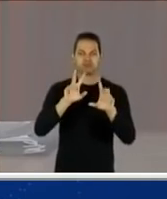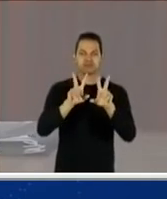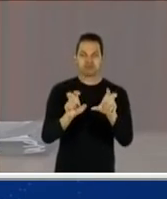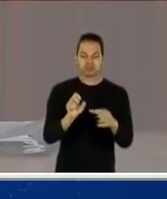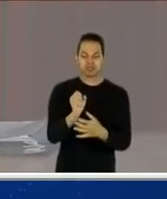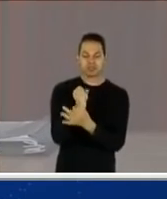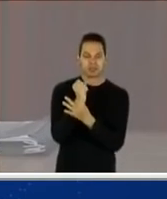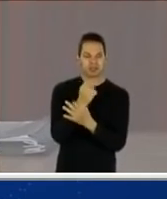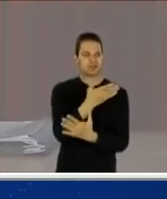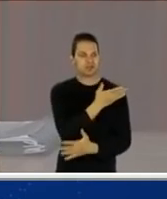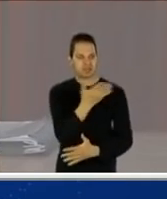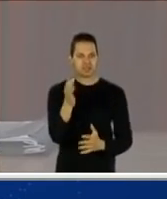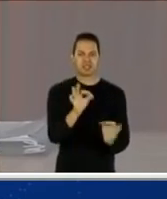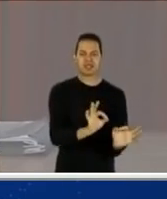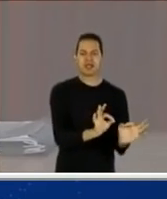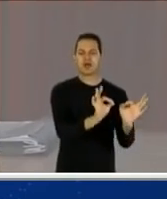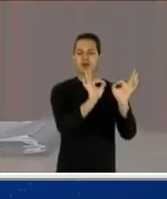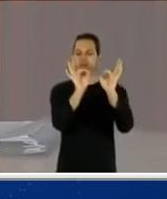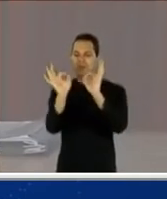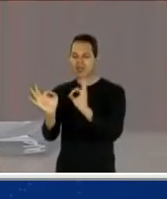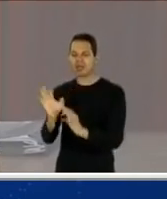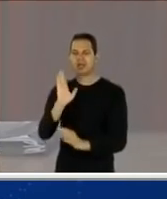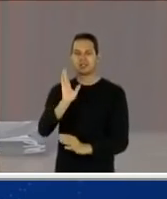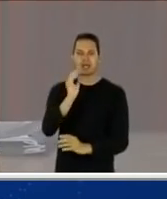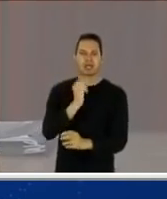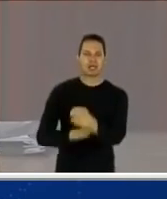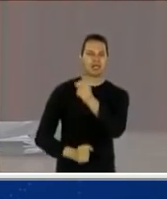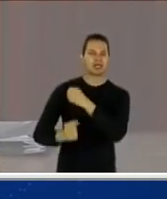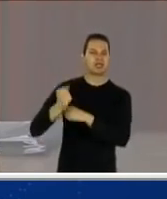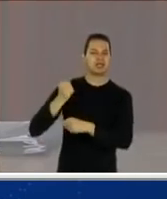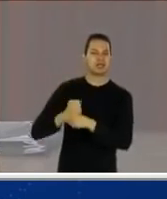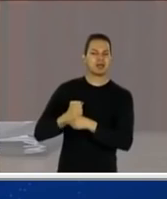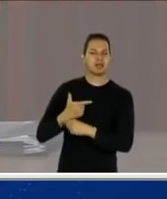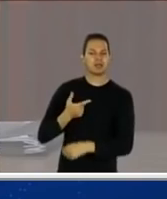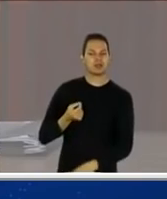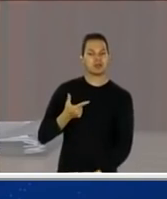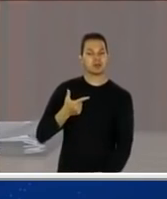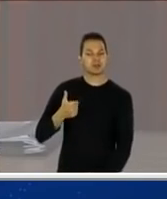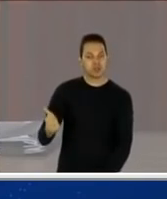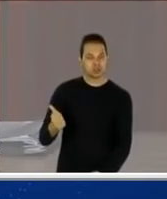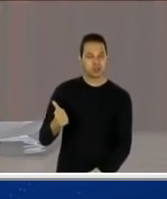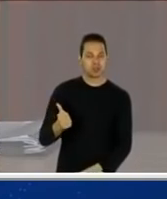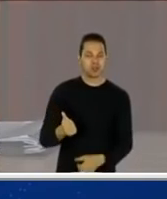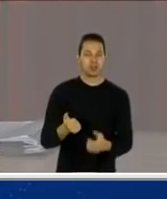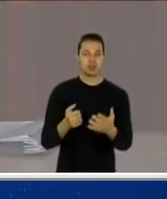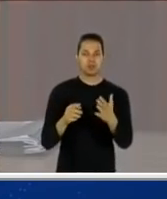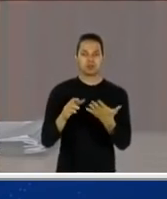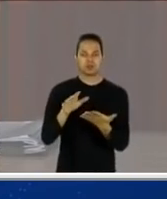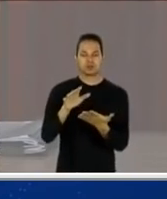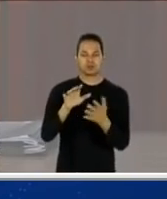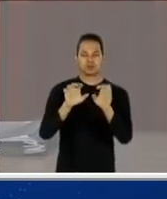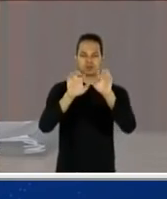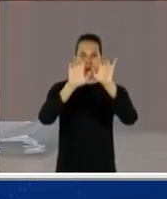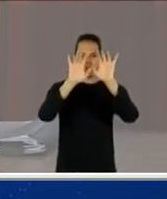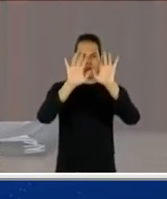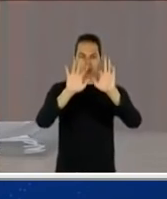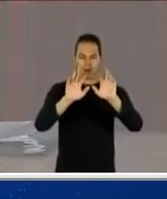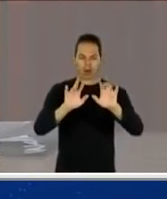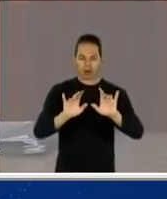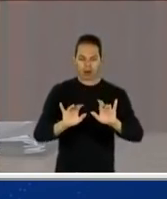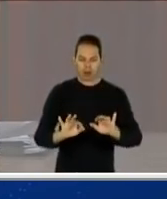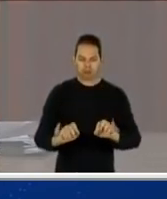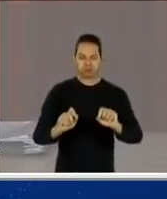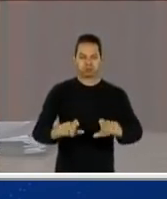República as forças armadas destinam-se à defesa da Pátria à garantia dos poderes constitucionais e por iniciativa de qualquer